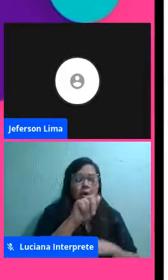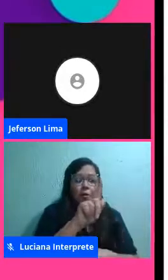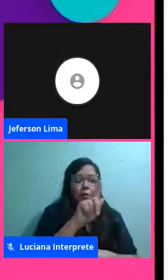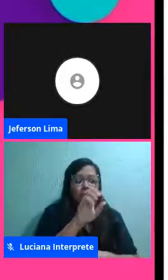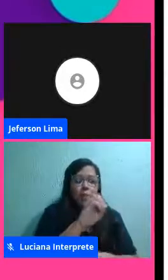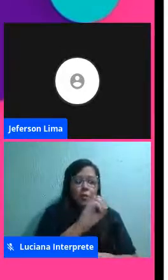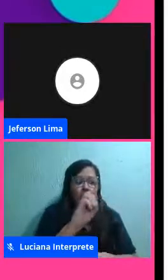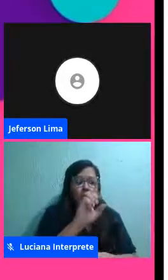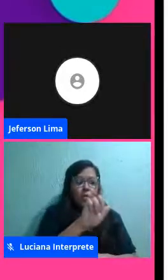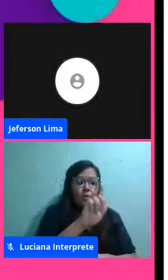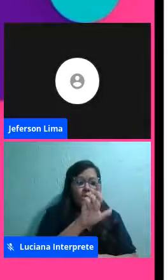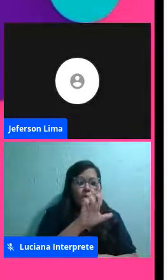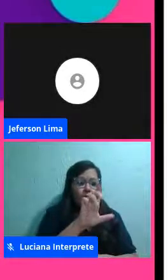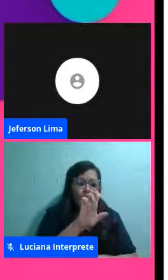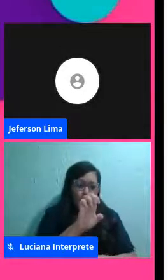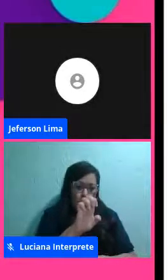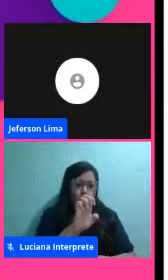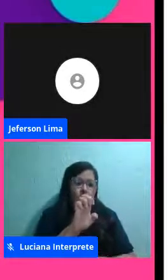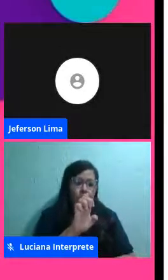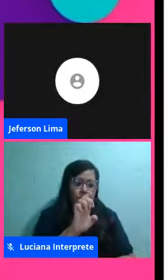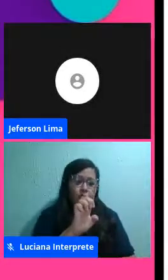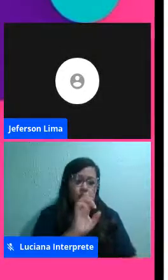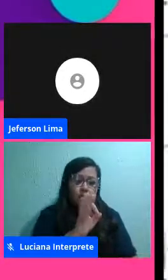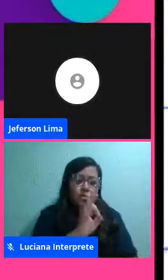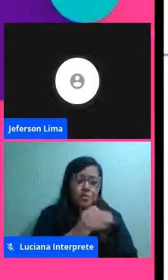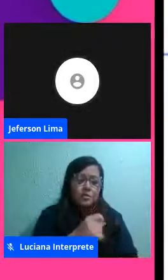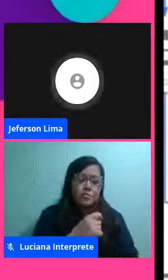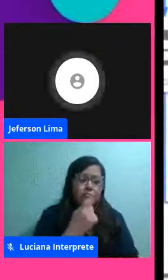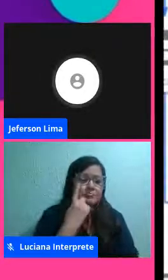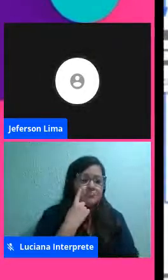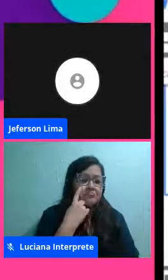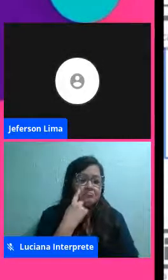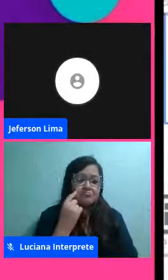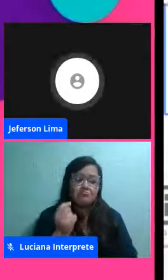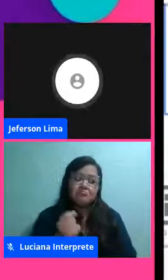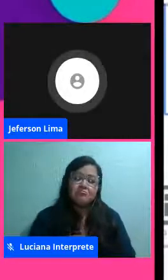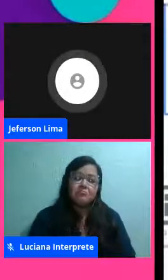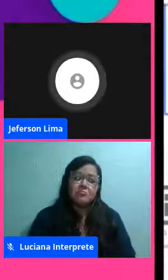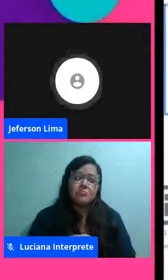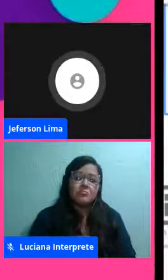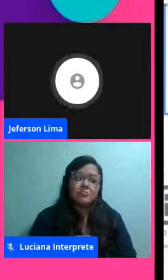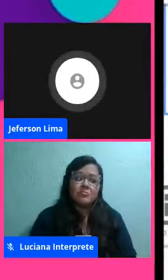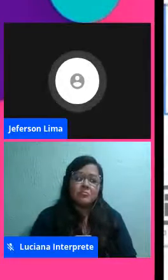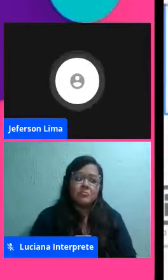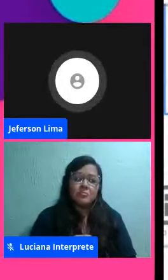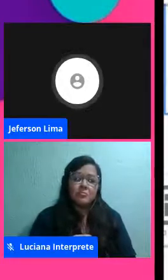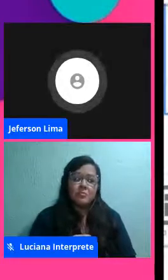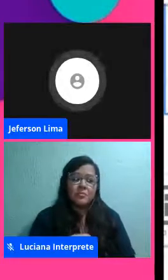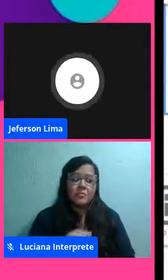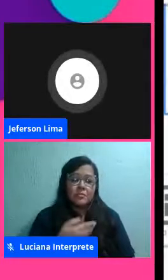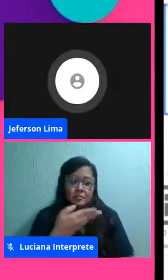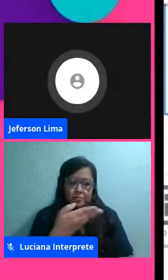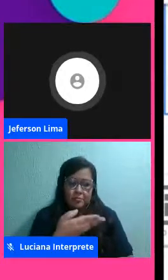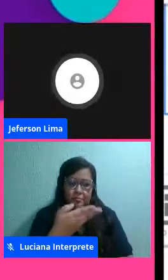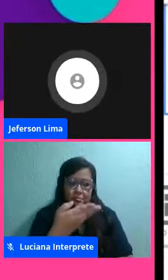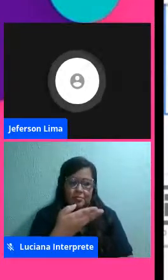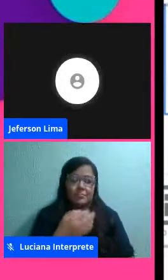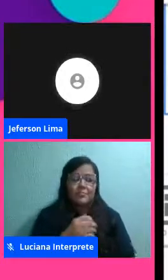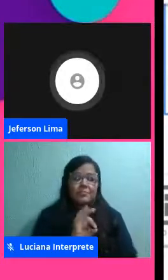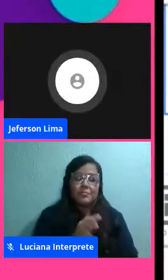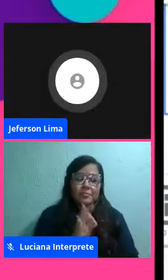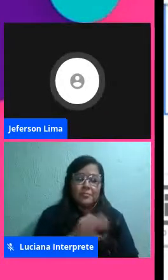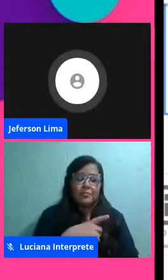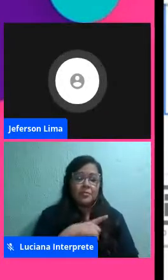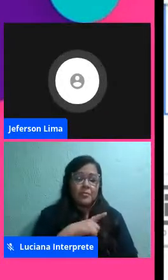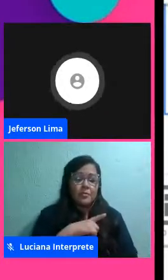ó. Espero que dê. Não distorce muito. Então a gente quer comunicar com esse serviço aqui, né, que é o Cloud IoT Core.